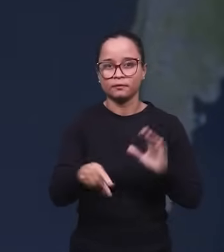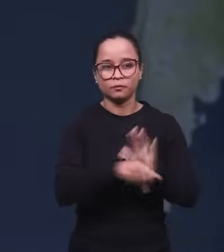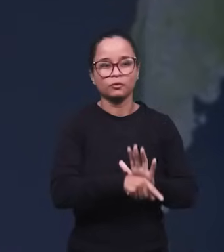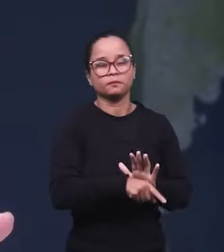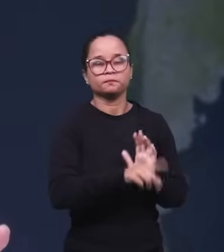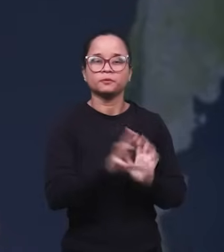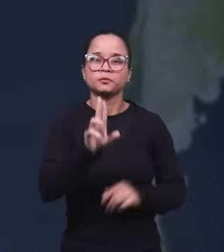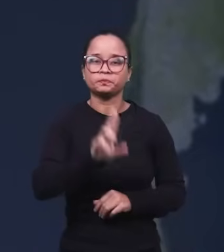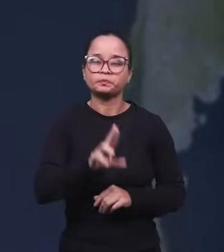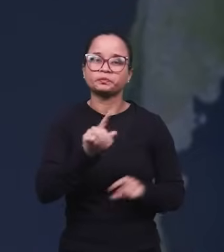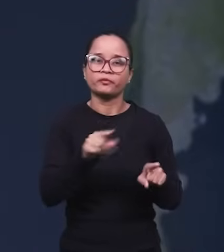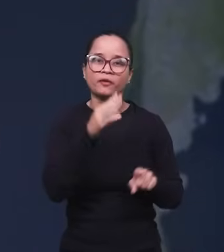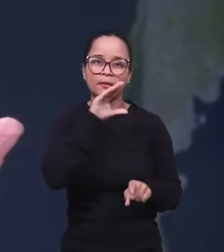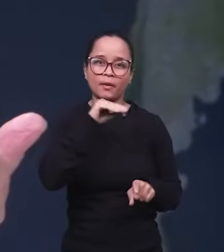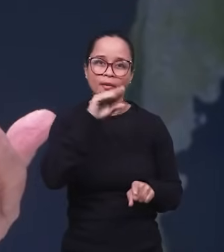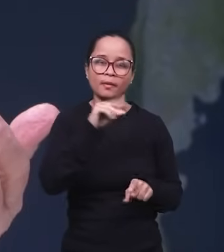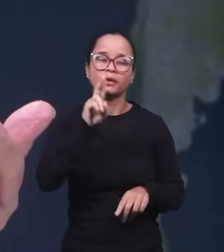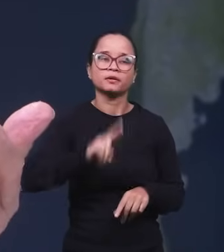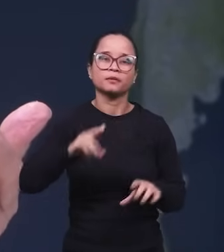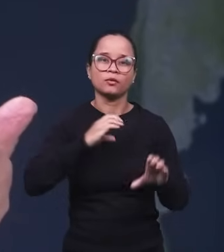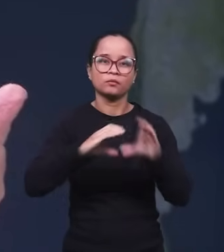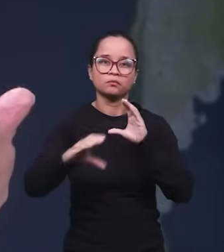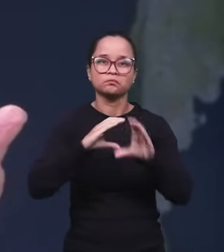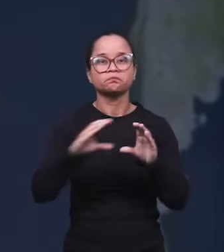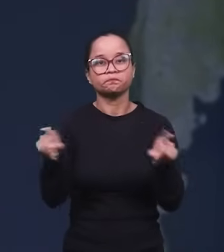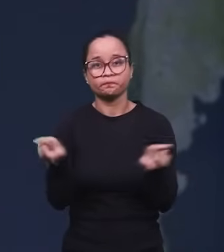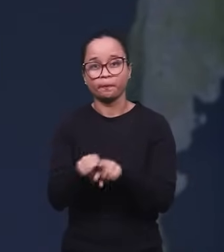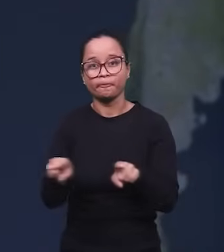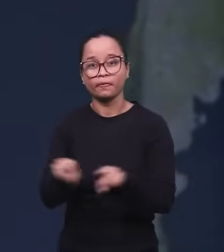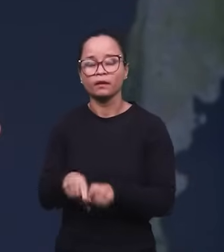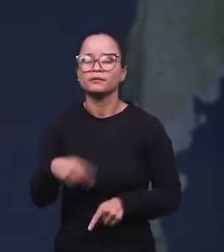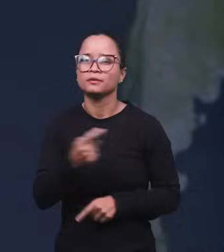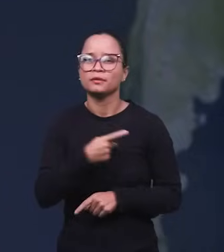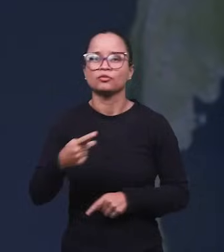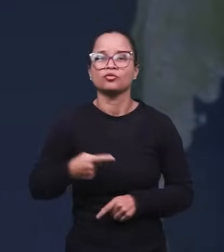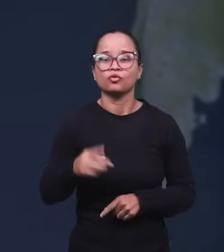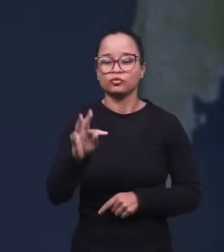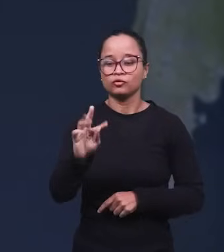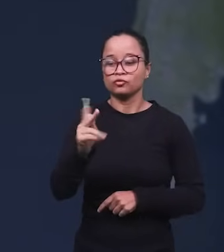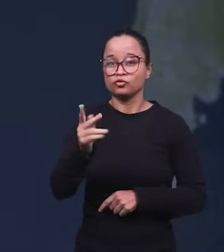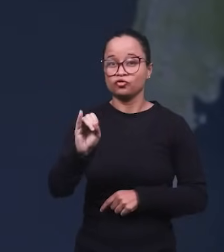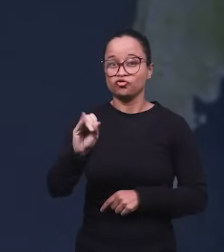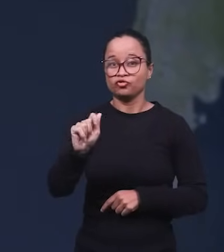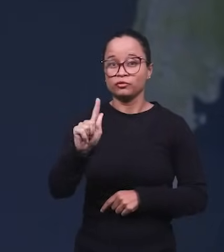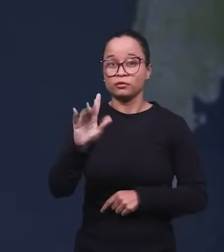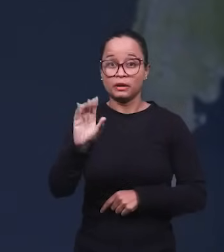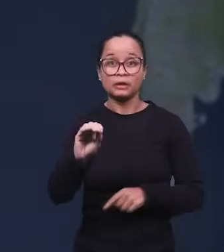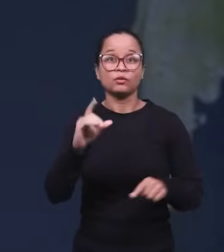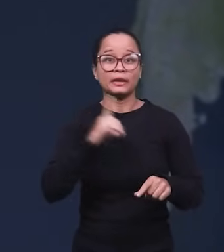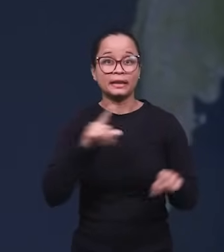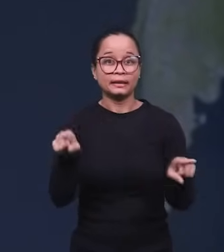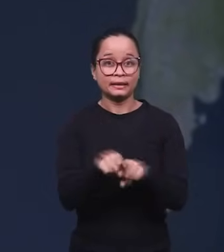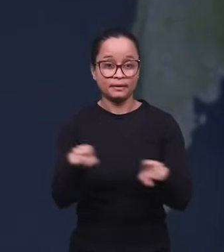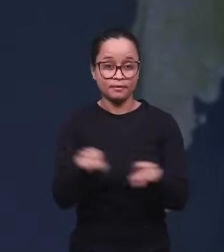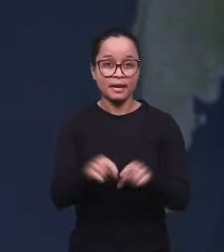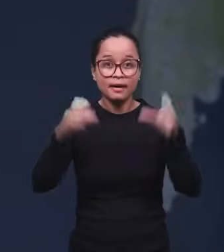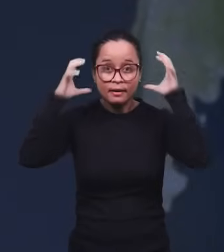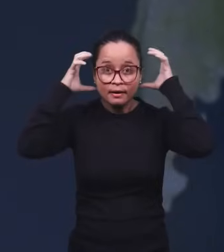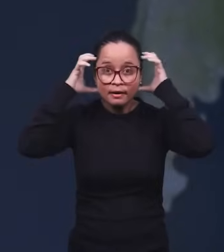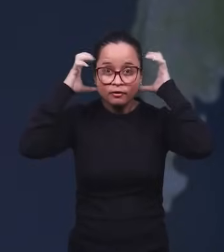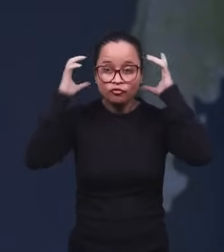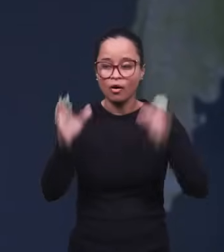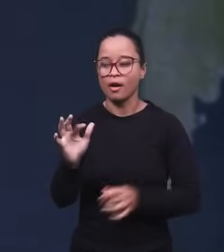Então, temos ali, existe também, William e pastor Tiago, até rádio